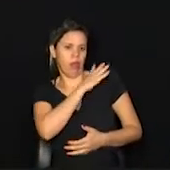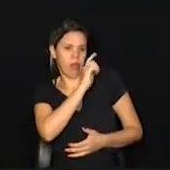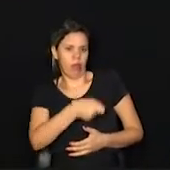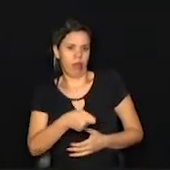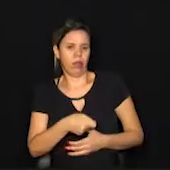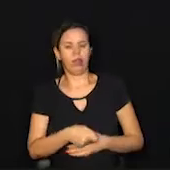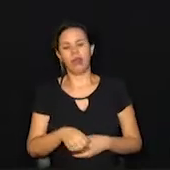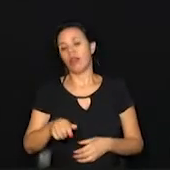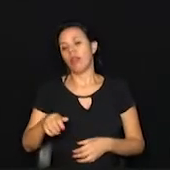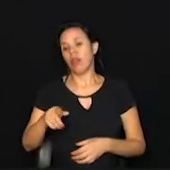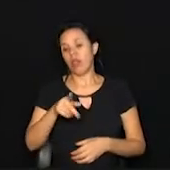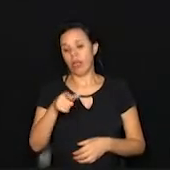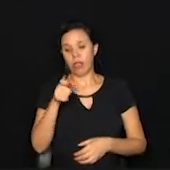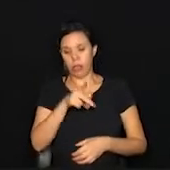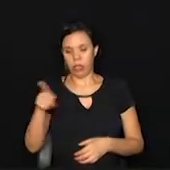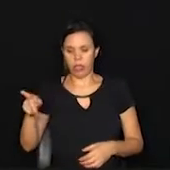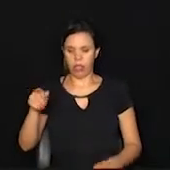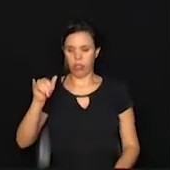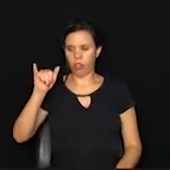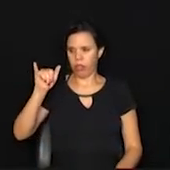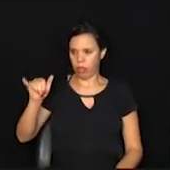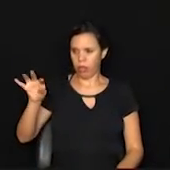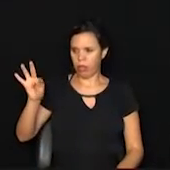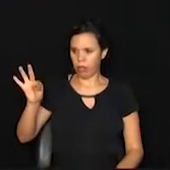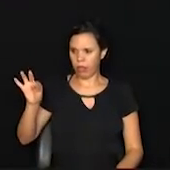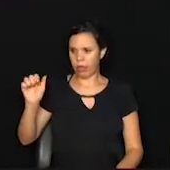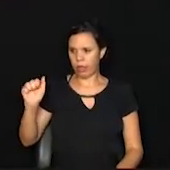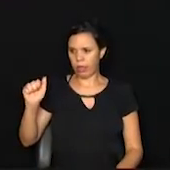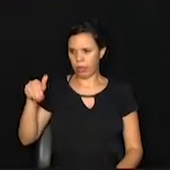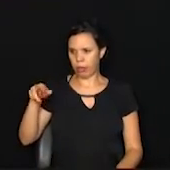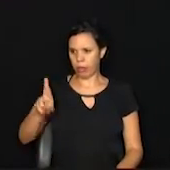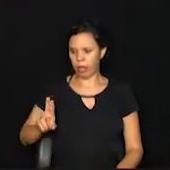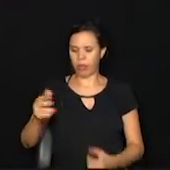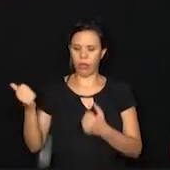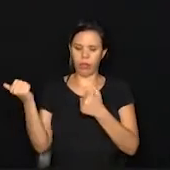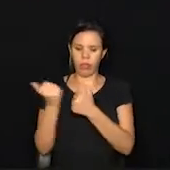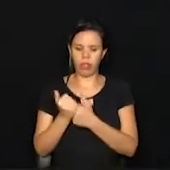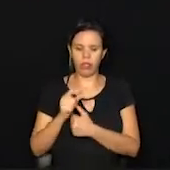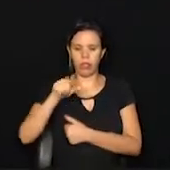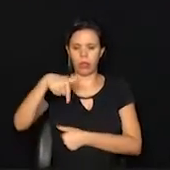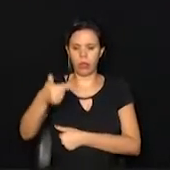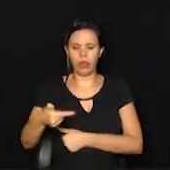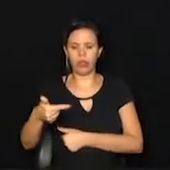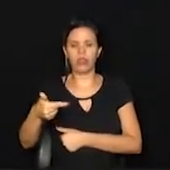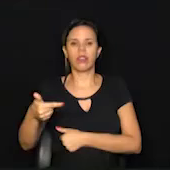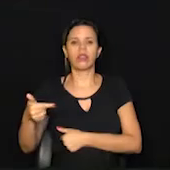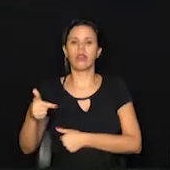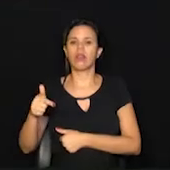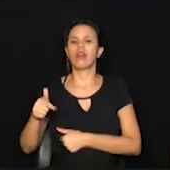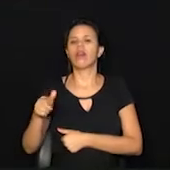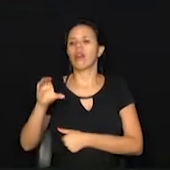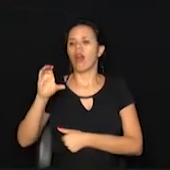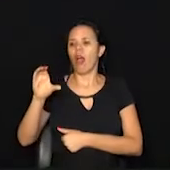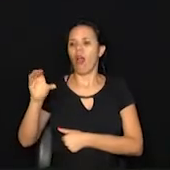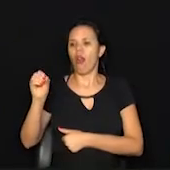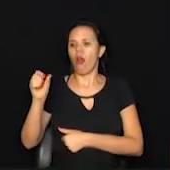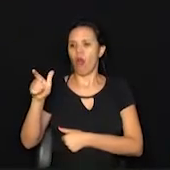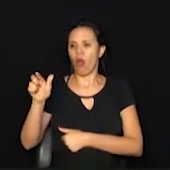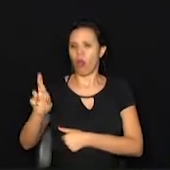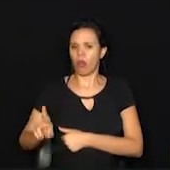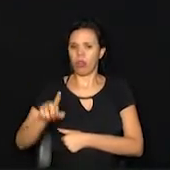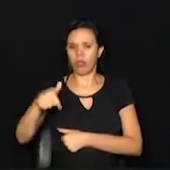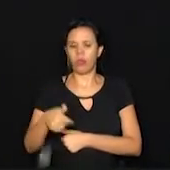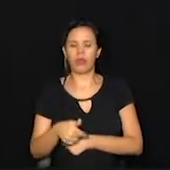Itamar II O que foi vice do Collor e assumiu depois do impeachment o Fernando Henrique